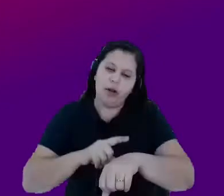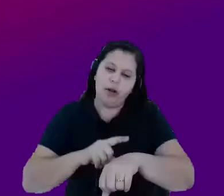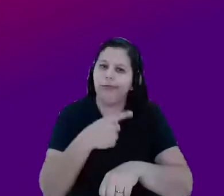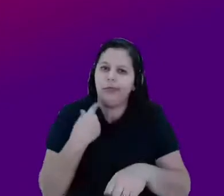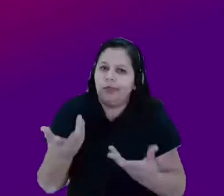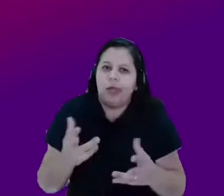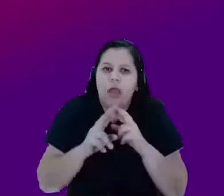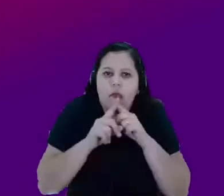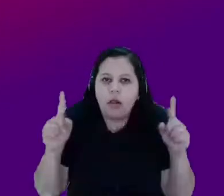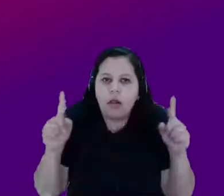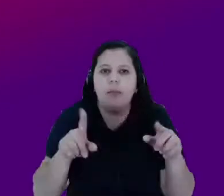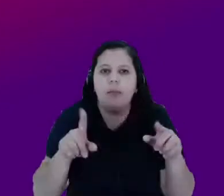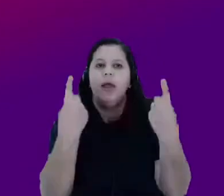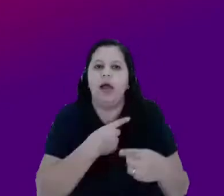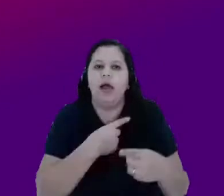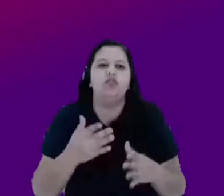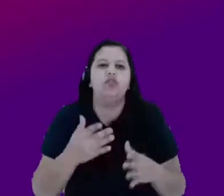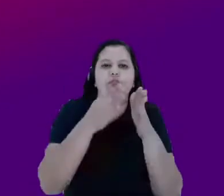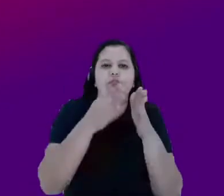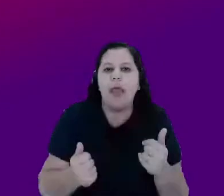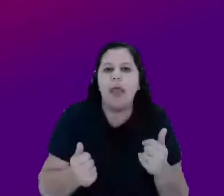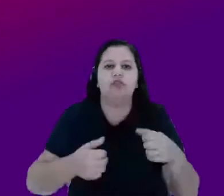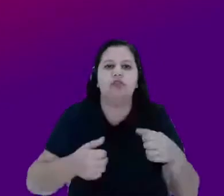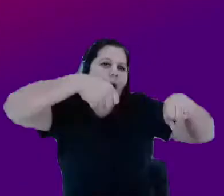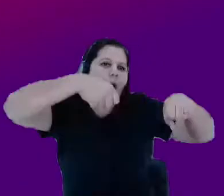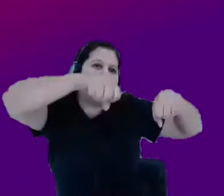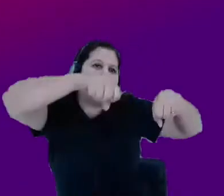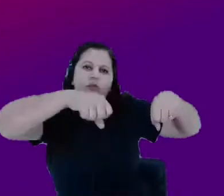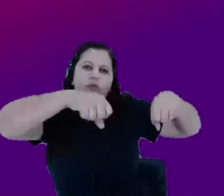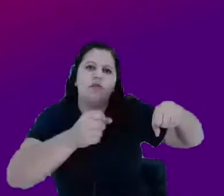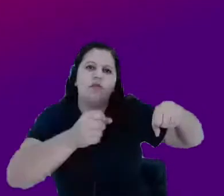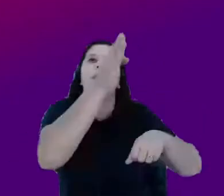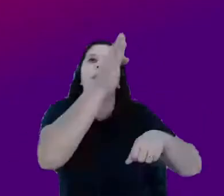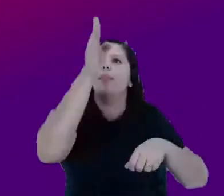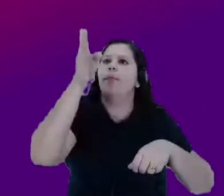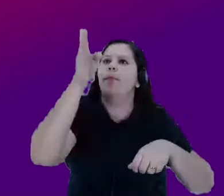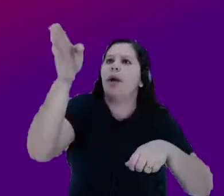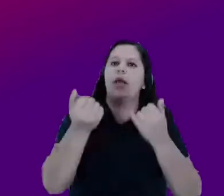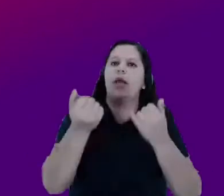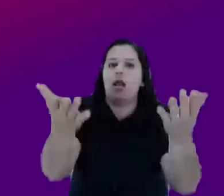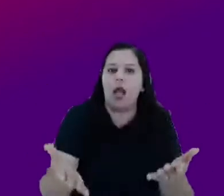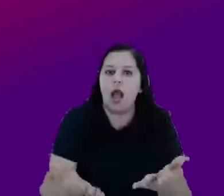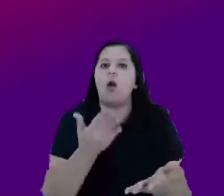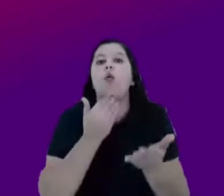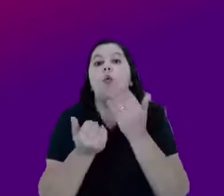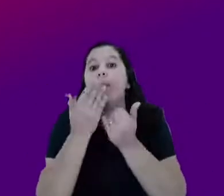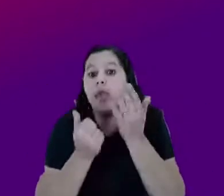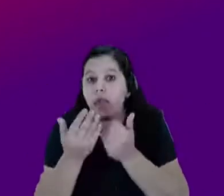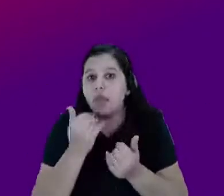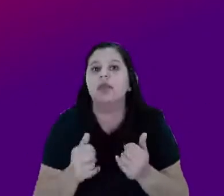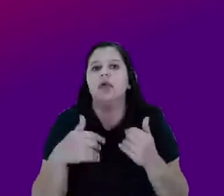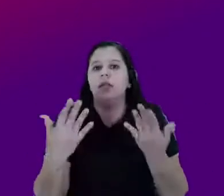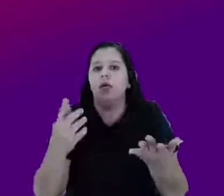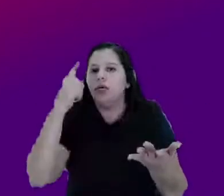como o Rappi, que vai entregar em 20 minutos uma bebida aqui dentro da minha casa. Então, eu começo a pensar em um pouco de